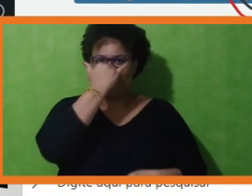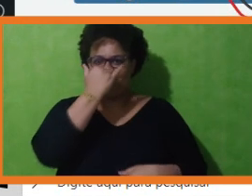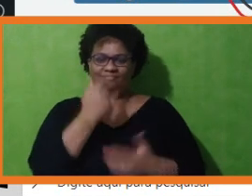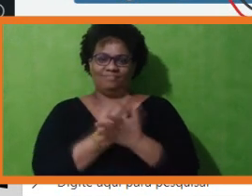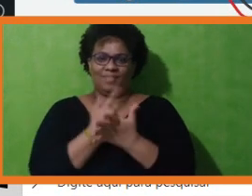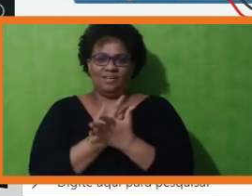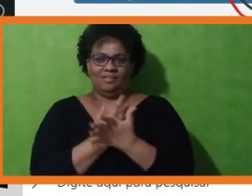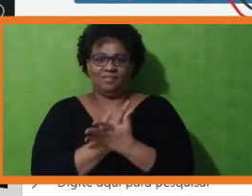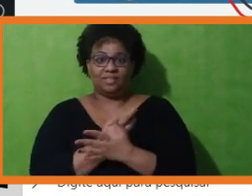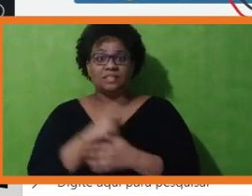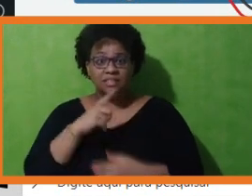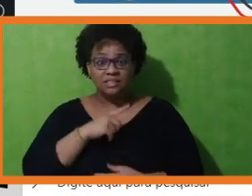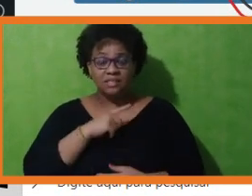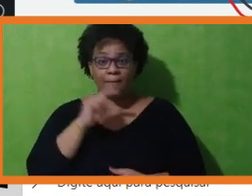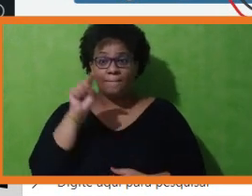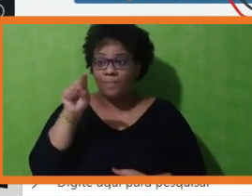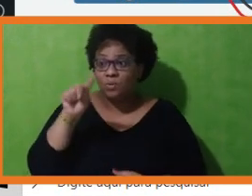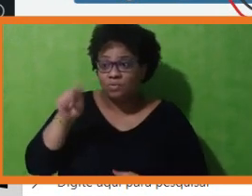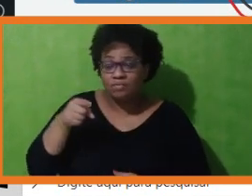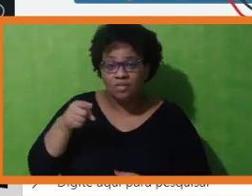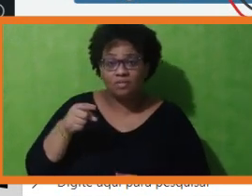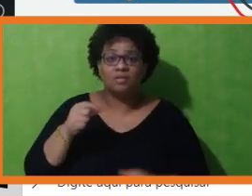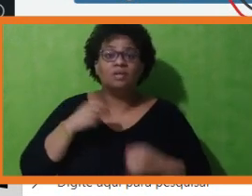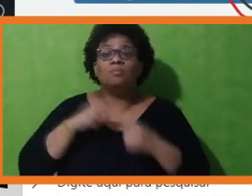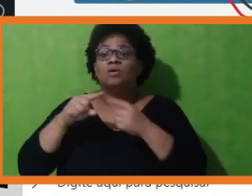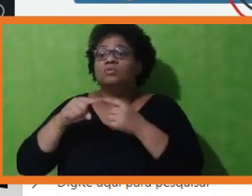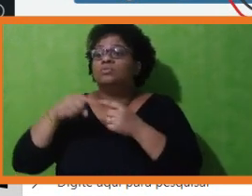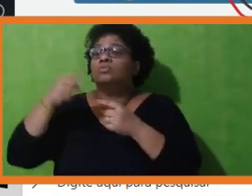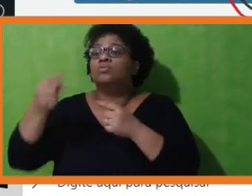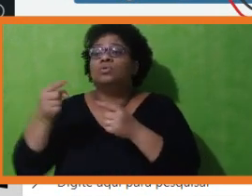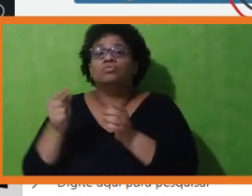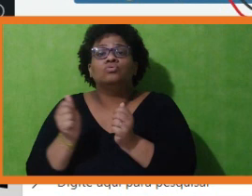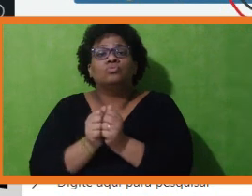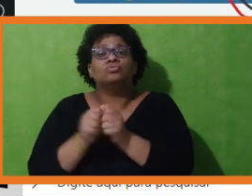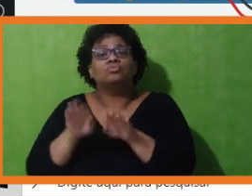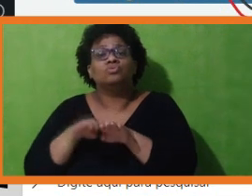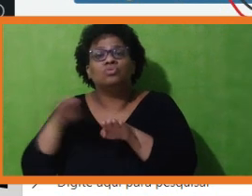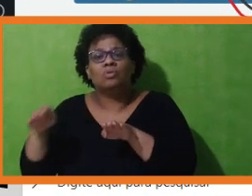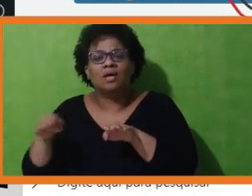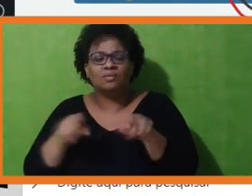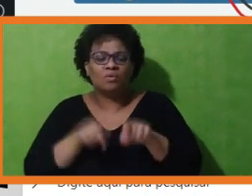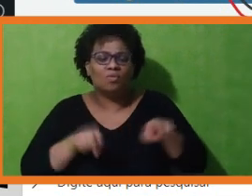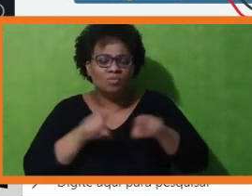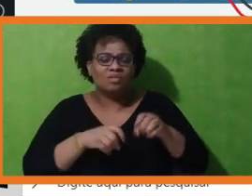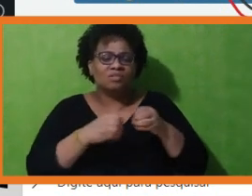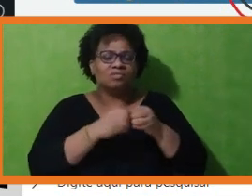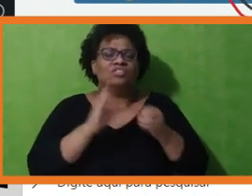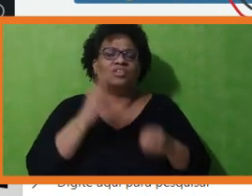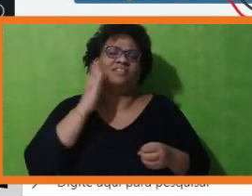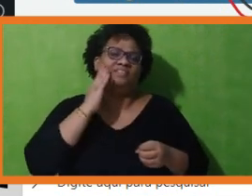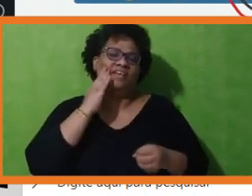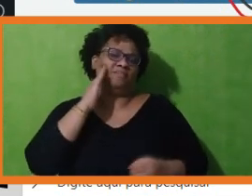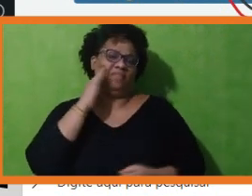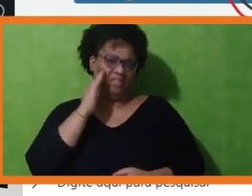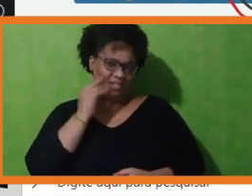erro. Mas tendo ponto e vírgula, eu posso simplesmente colocar o próximo comando já do lado, porque o Arduino já entende que aquilo é